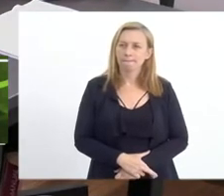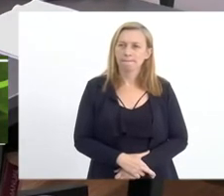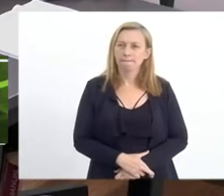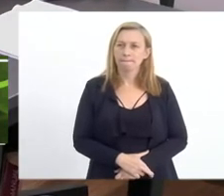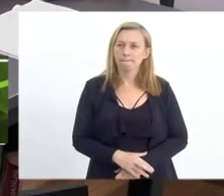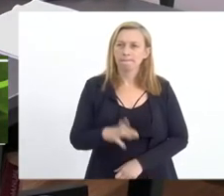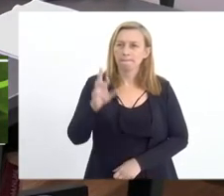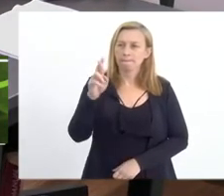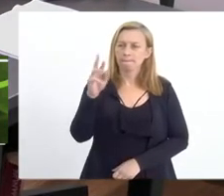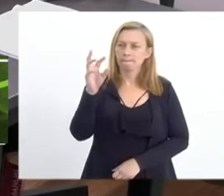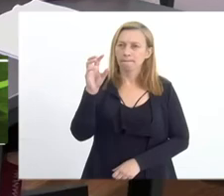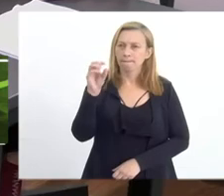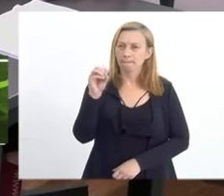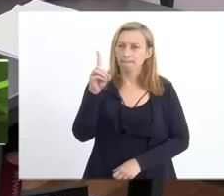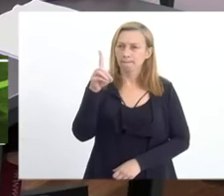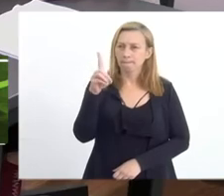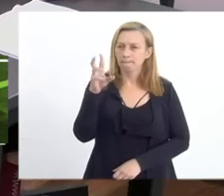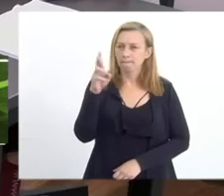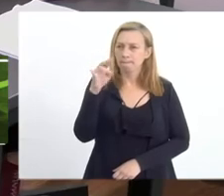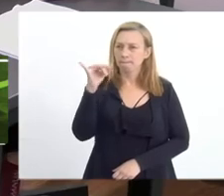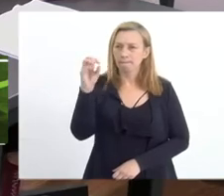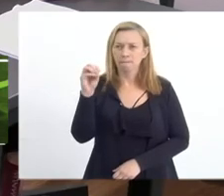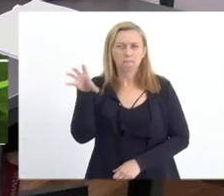Rodrigo, não está conseguindo ouvir? Não está saindo som?